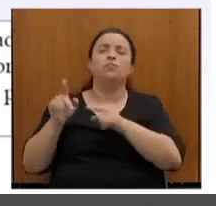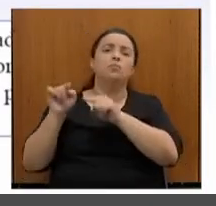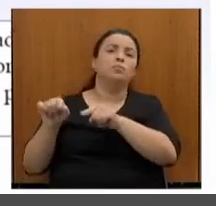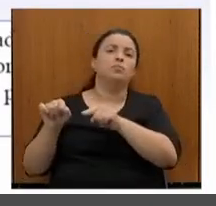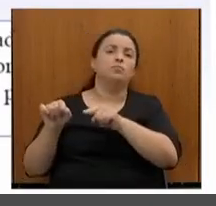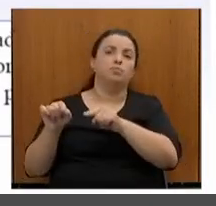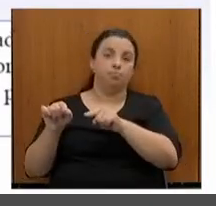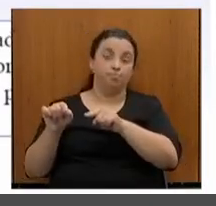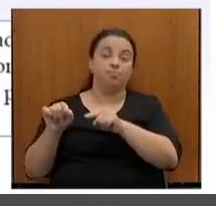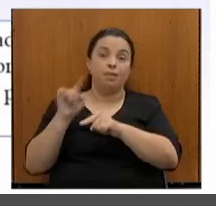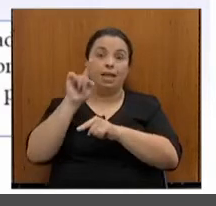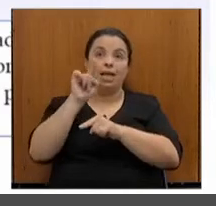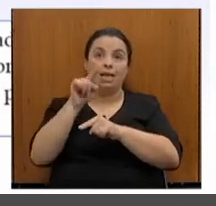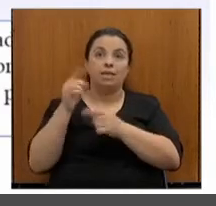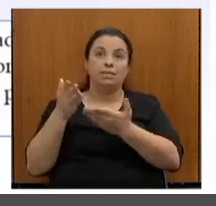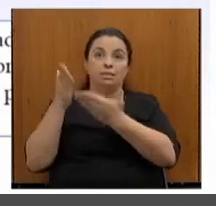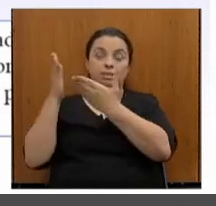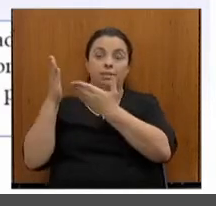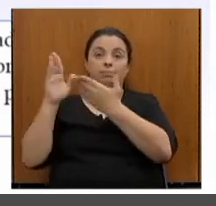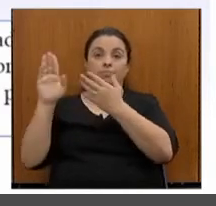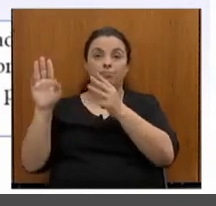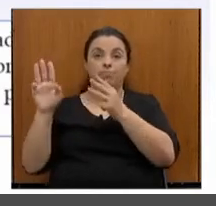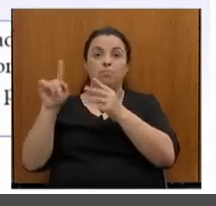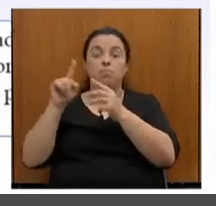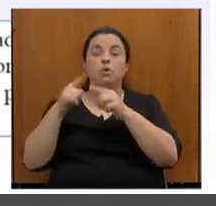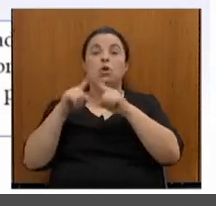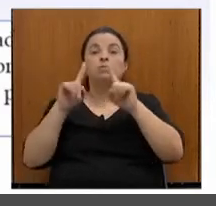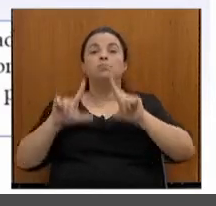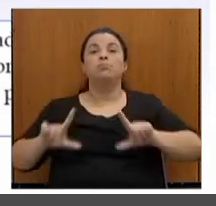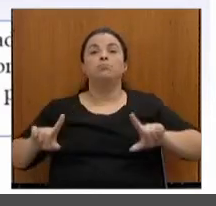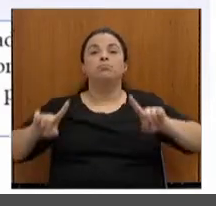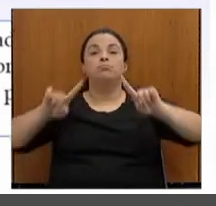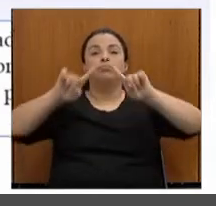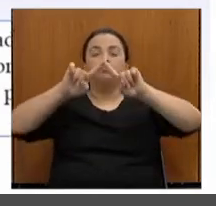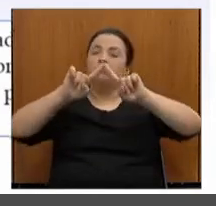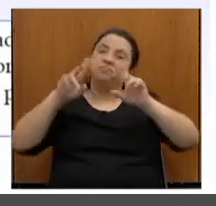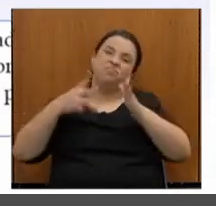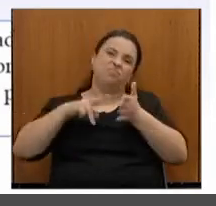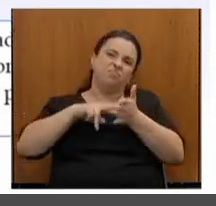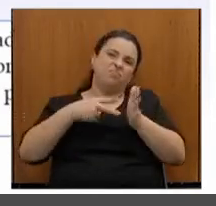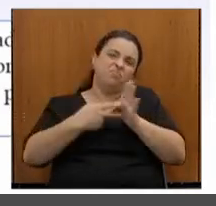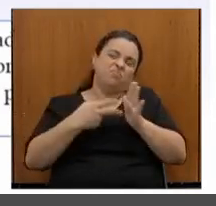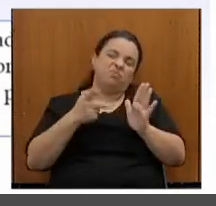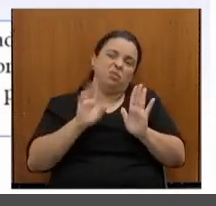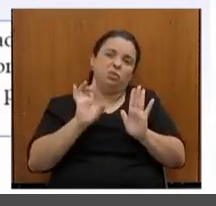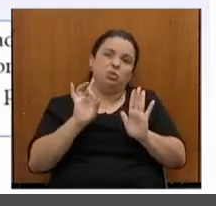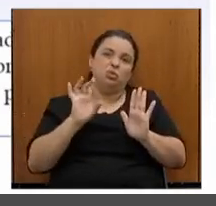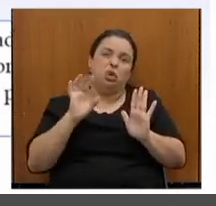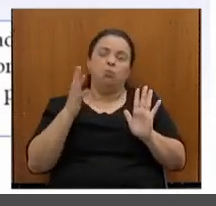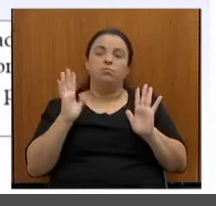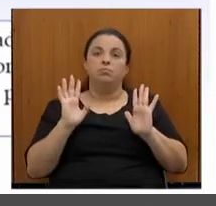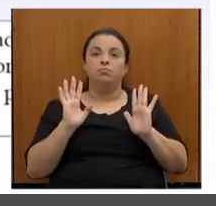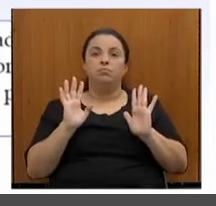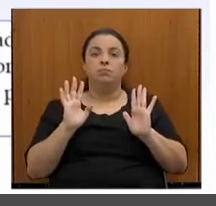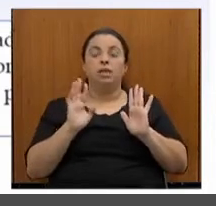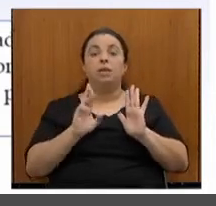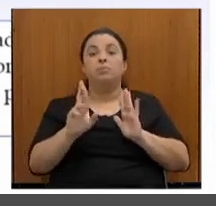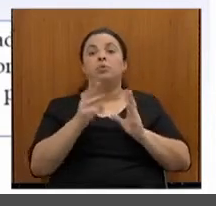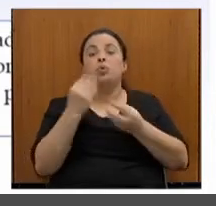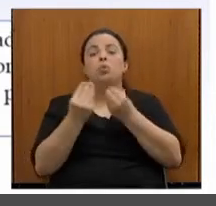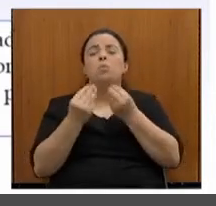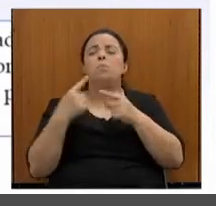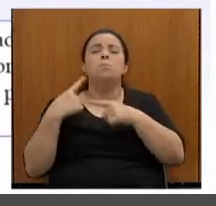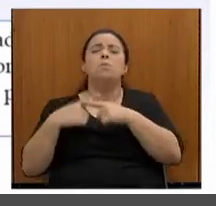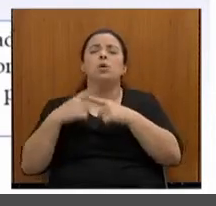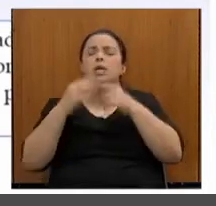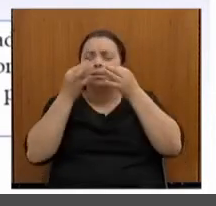Esse slide, ele traz essa pirâmide apenas simbólica, né? Só para a gente representar assim, por que atenção primária à saúde? Por